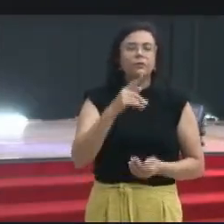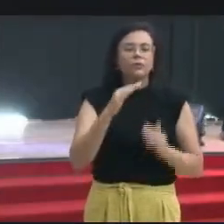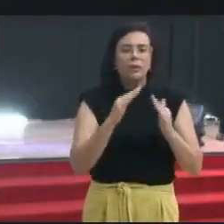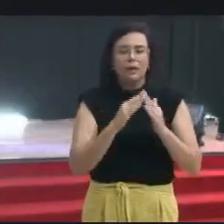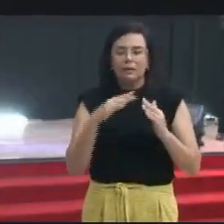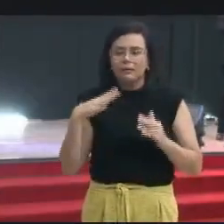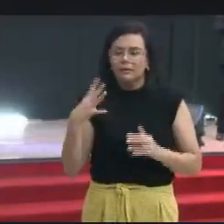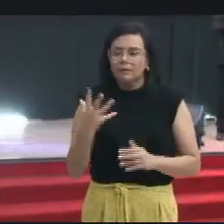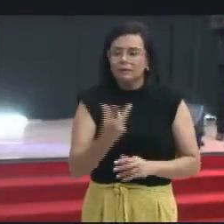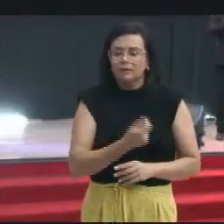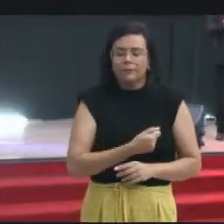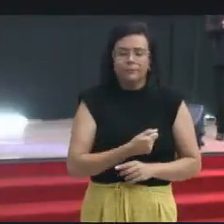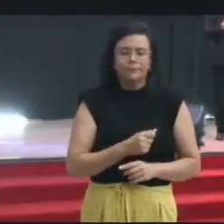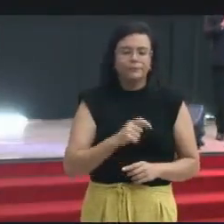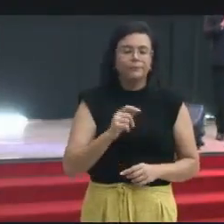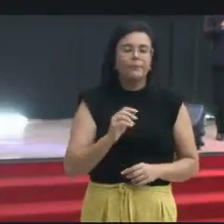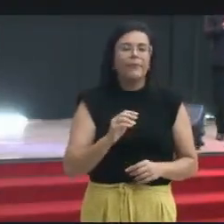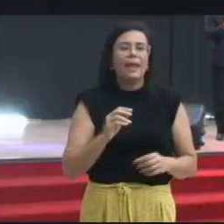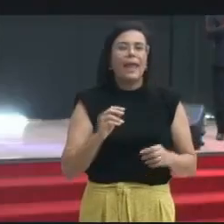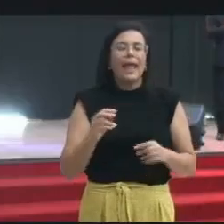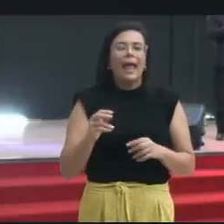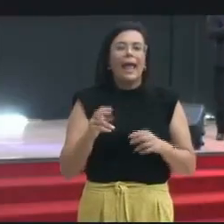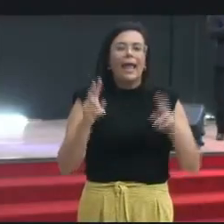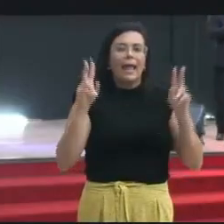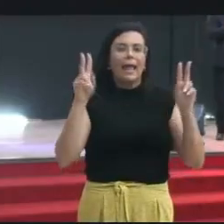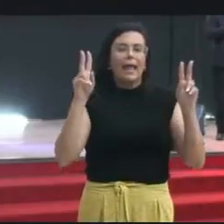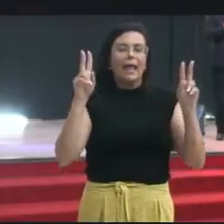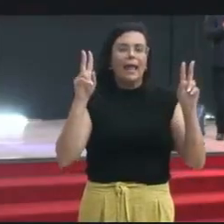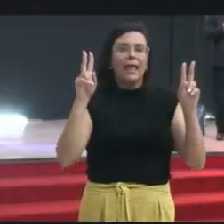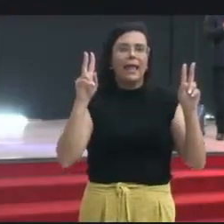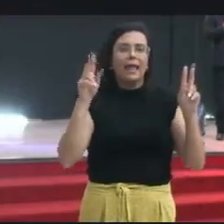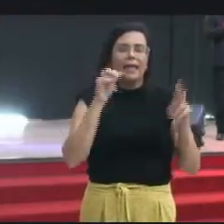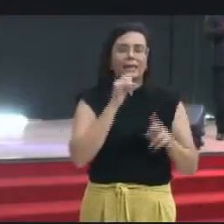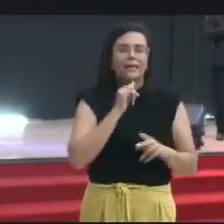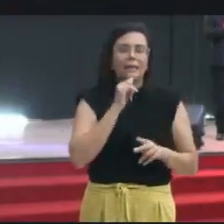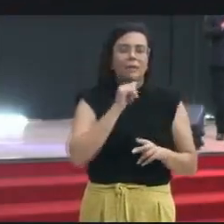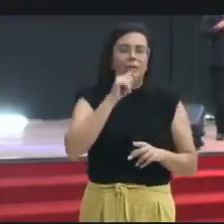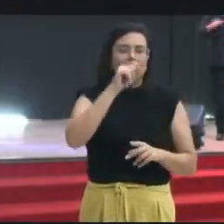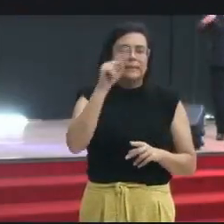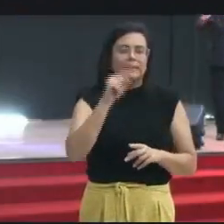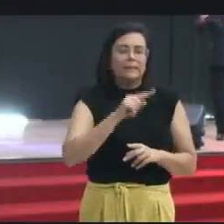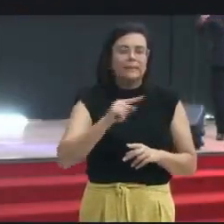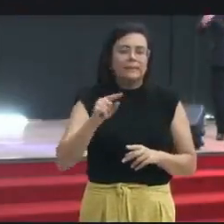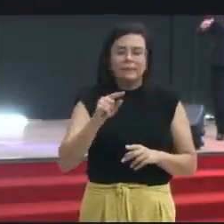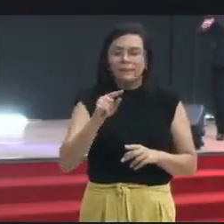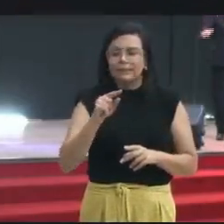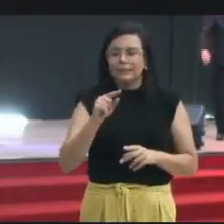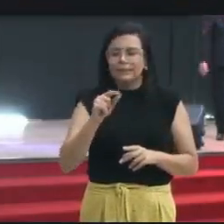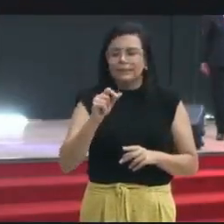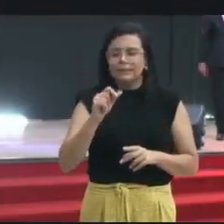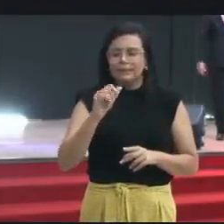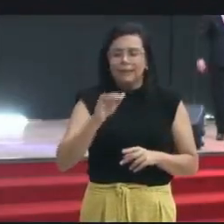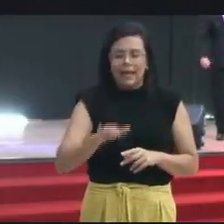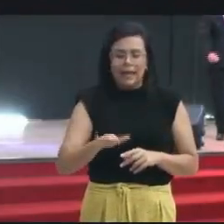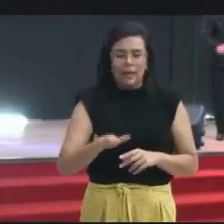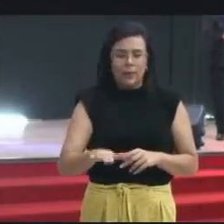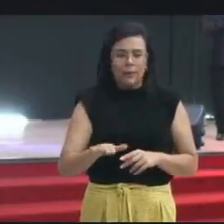que Zaqueu era um homem rico, corrupto, porém rico. E a Bíblia diz que ele era de pequena